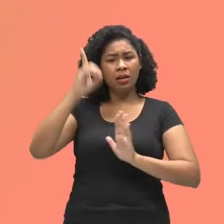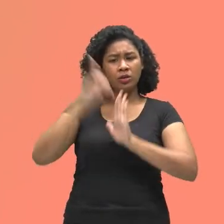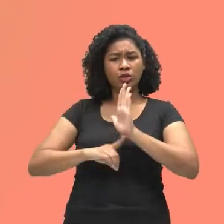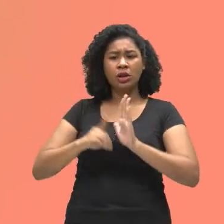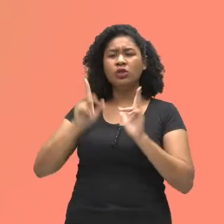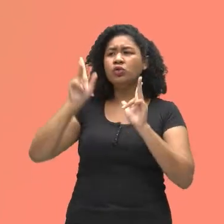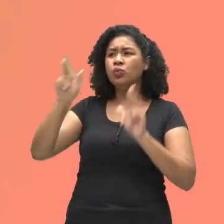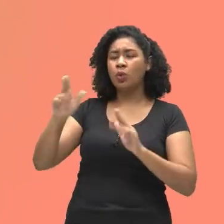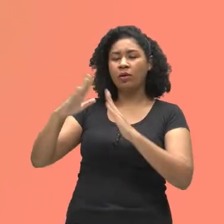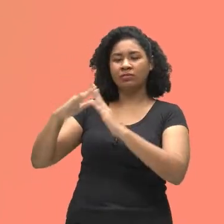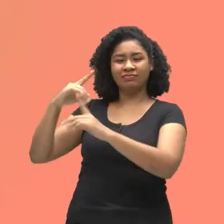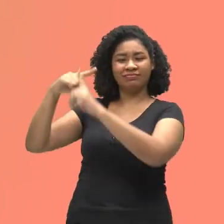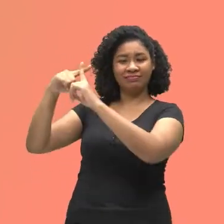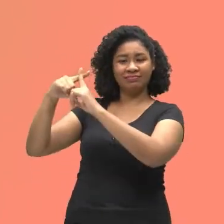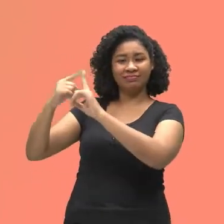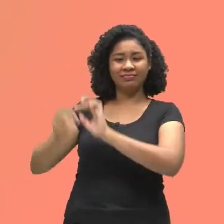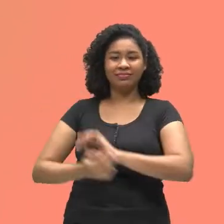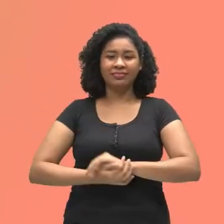igreja.